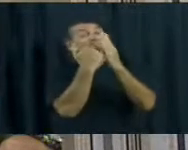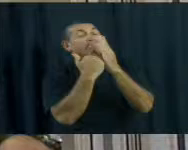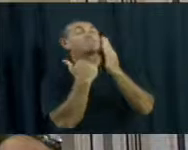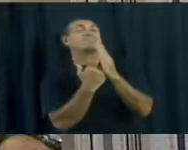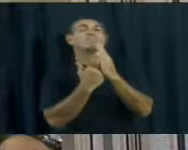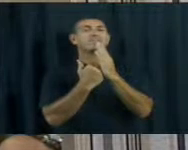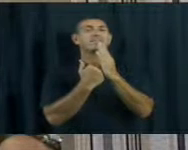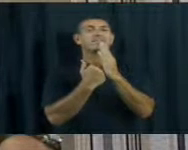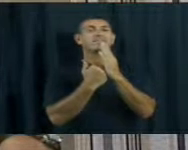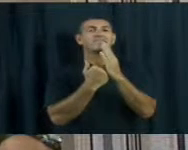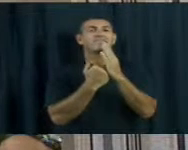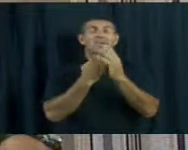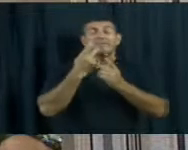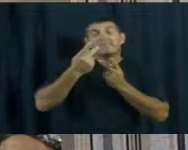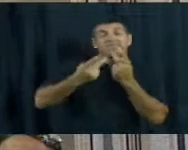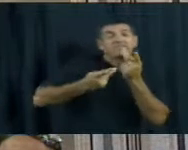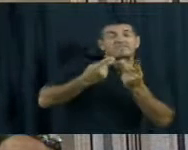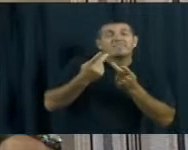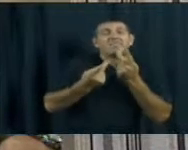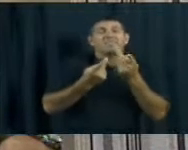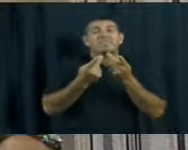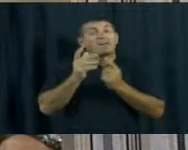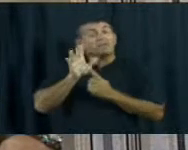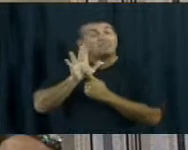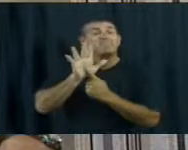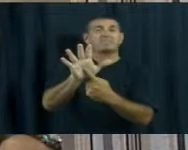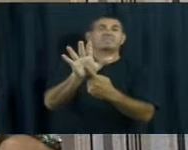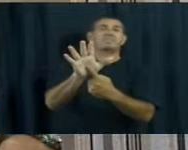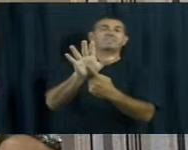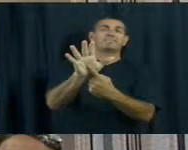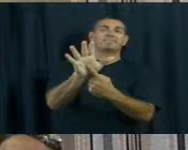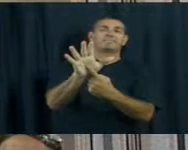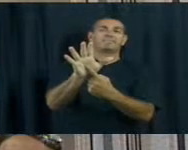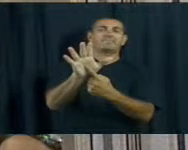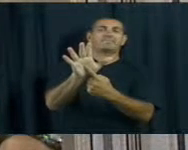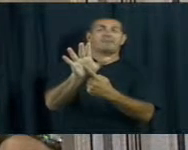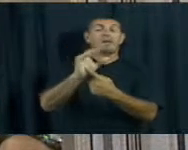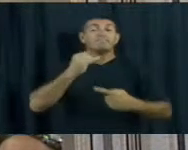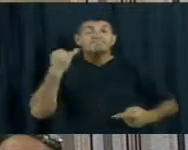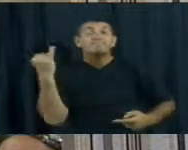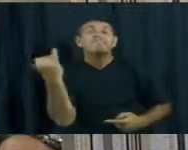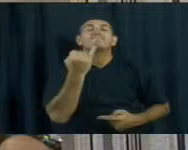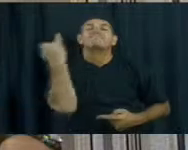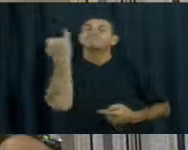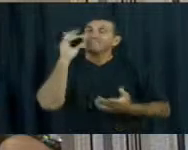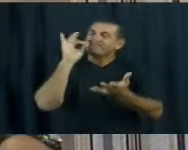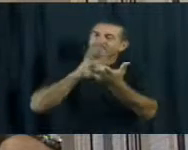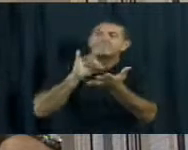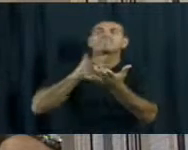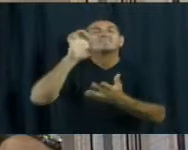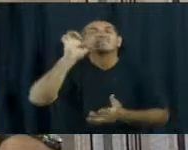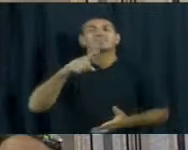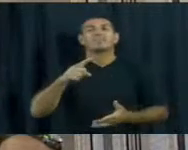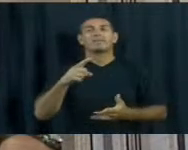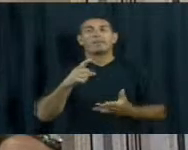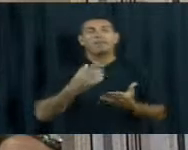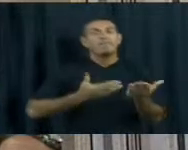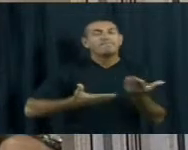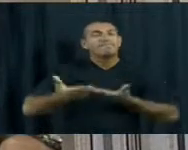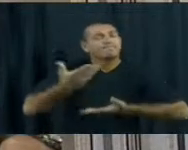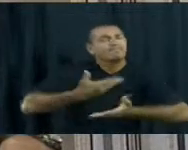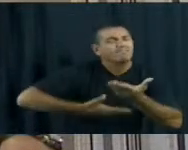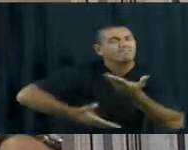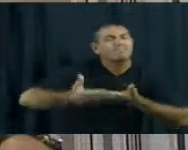um programa que fala para as pessoas como é importante a gente tratar